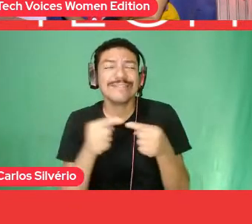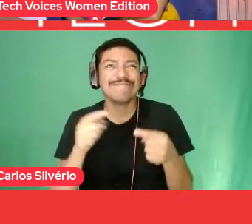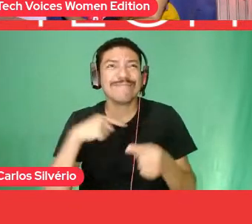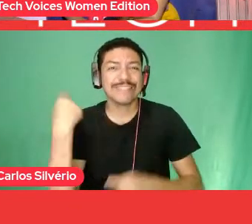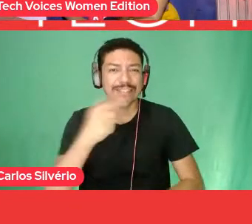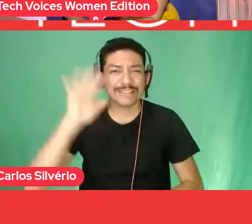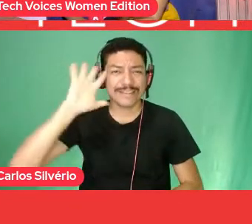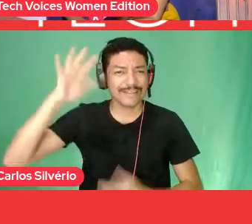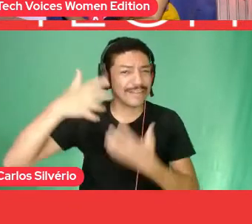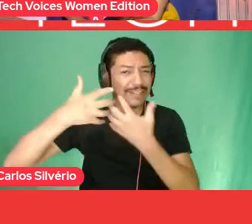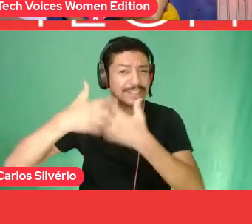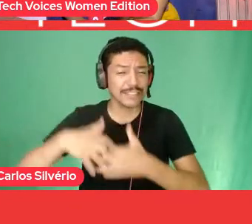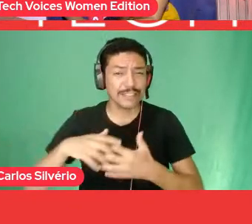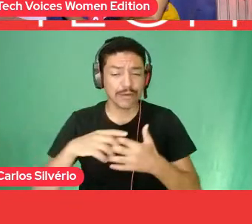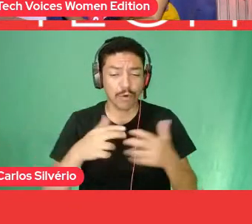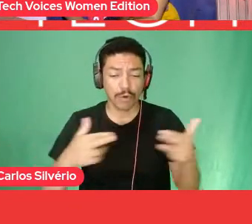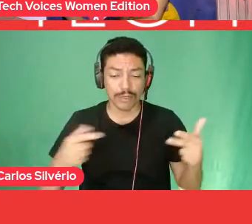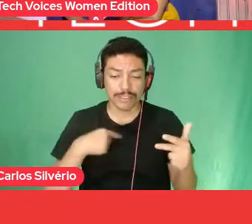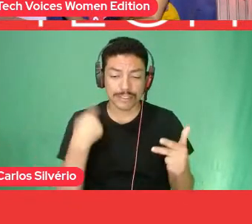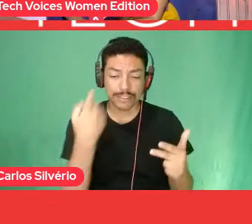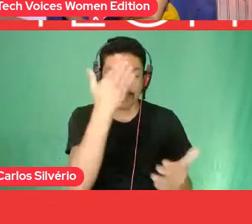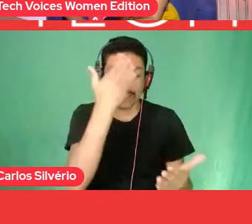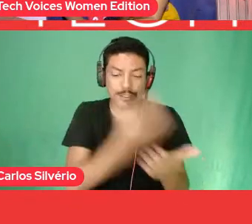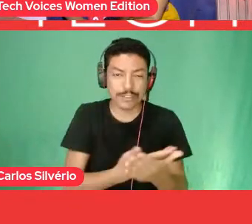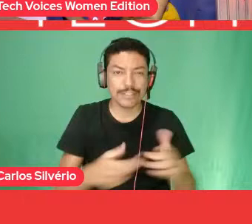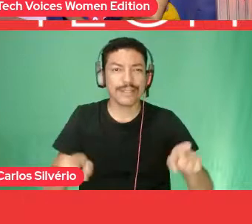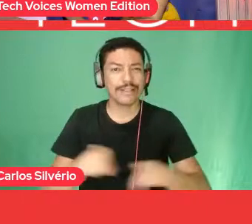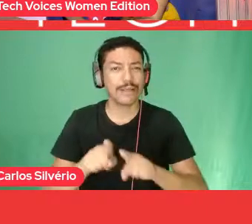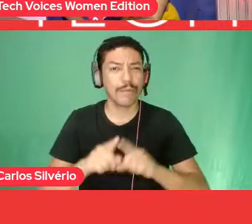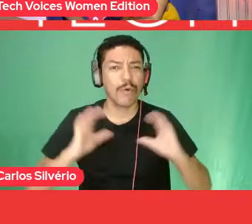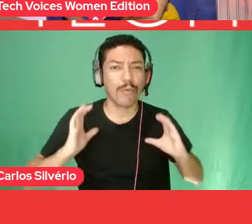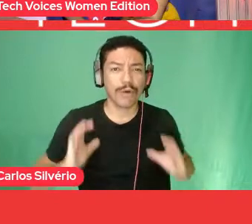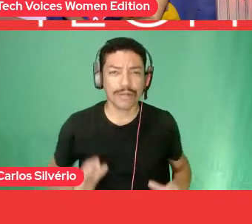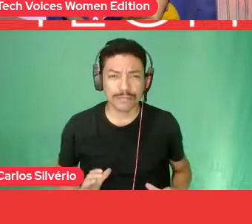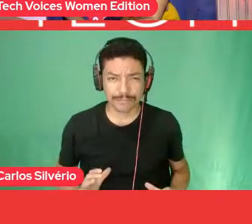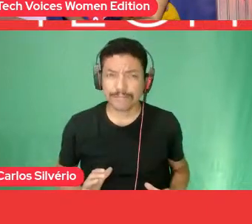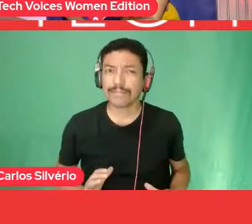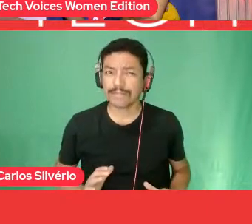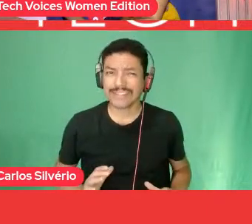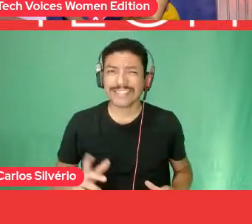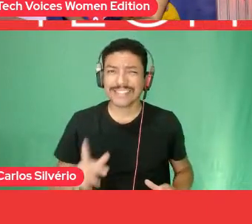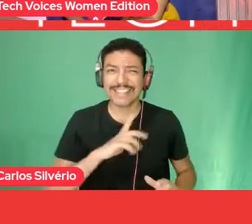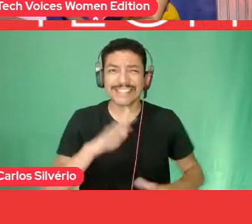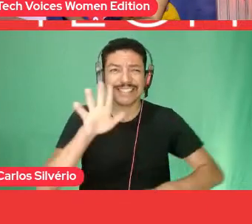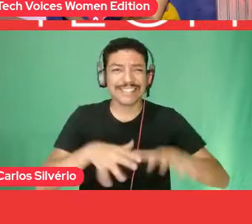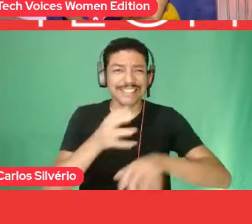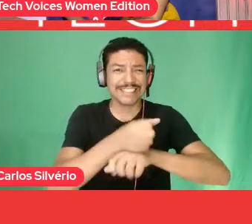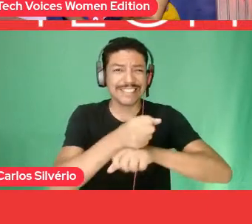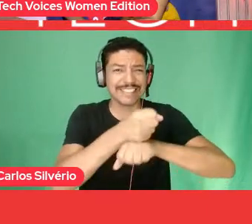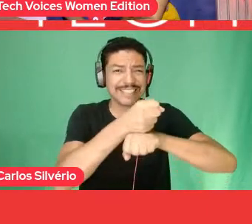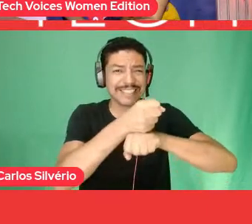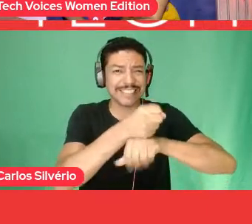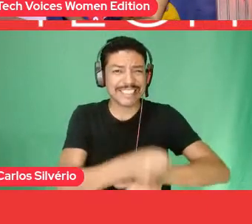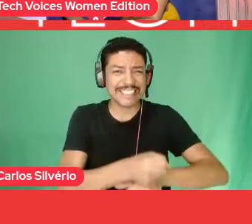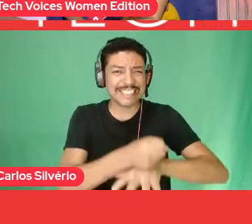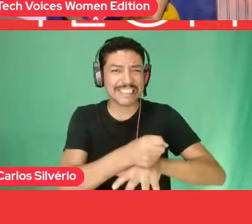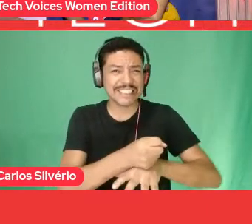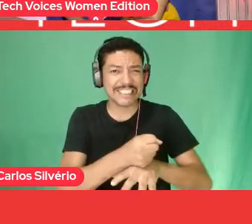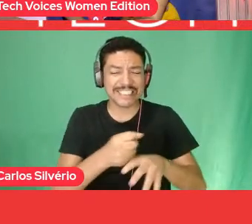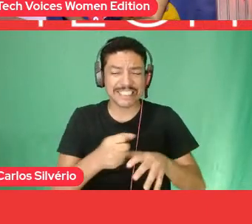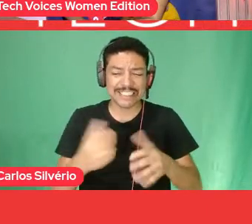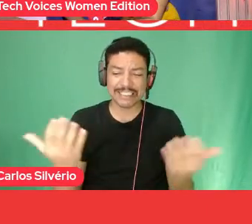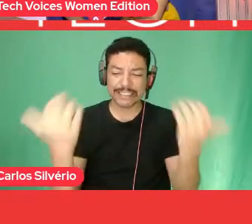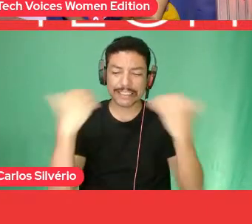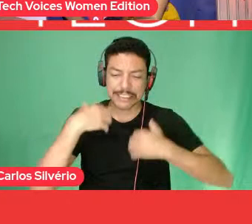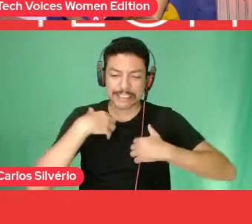sobre as nossas crenças e comportamentos, que muitas vezes estão ali enraizados, né? Por conta